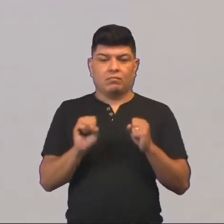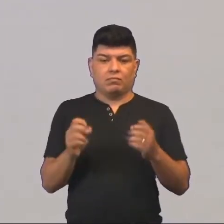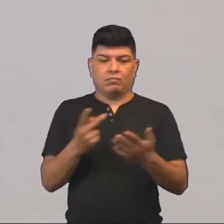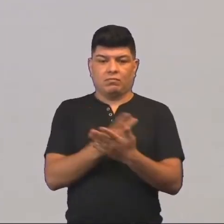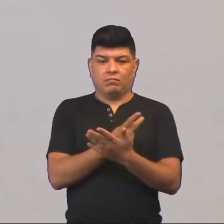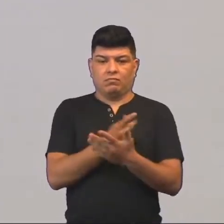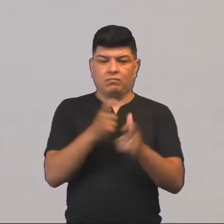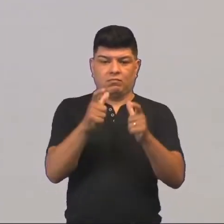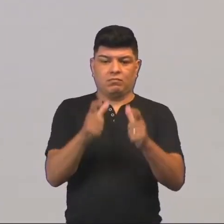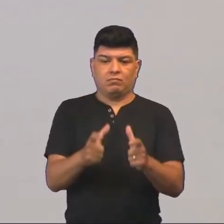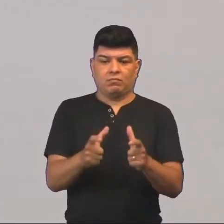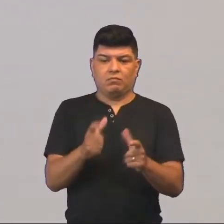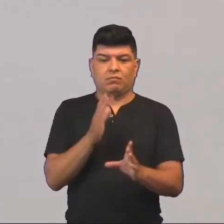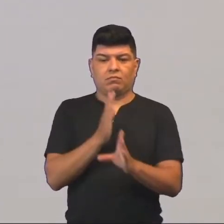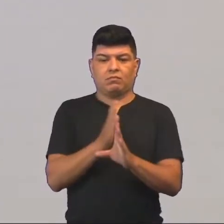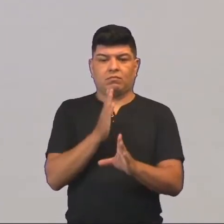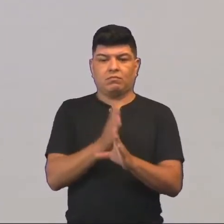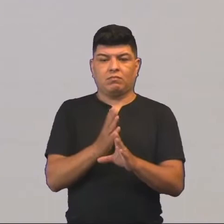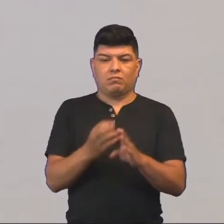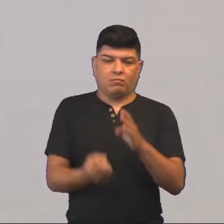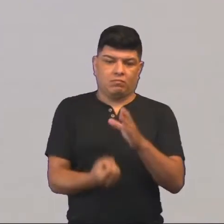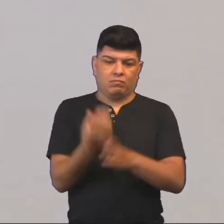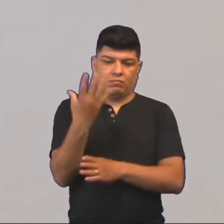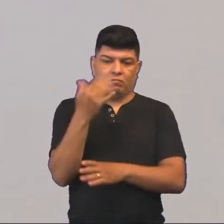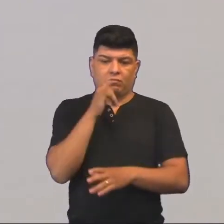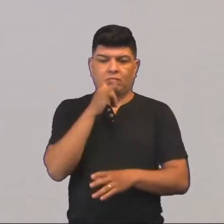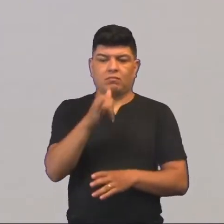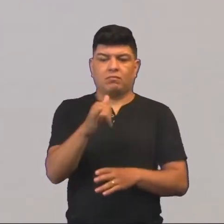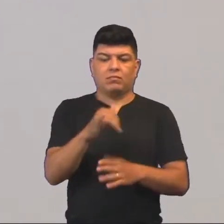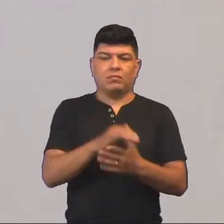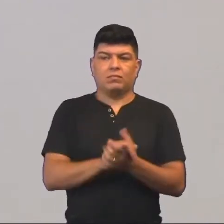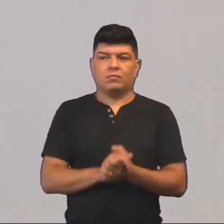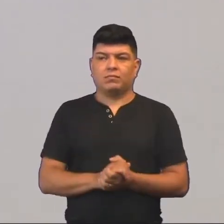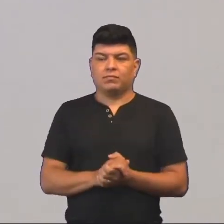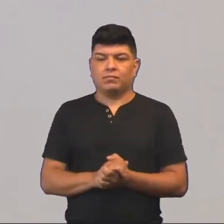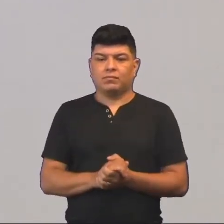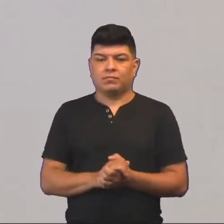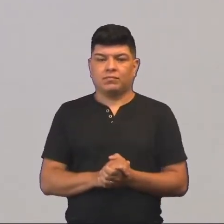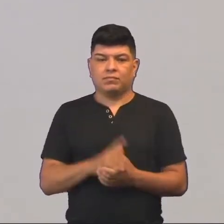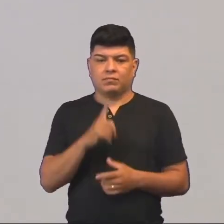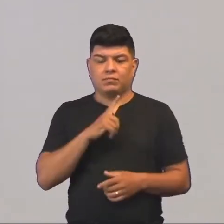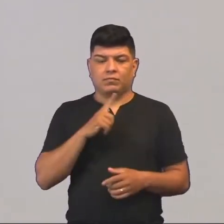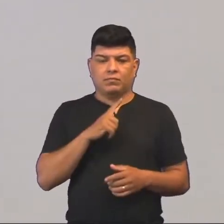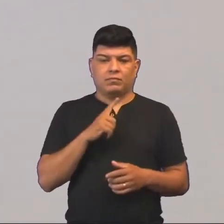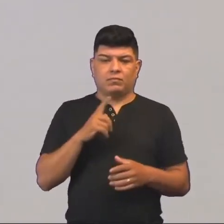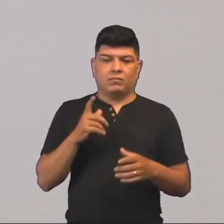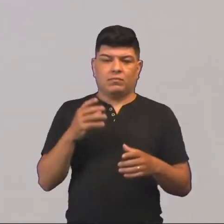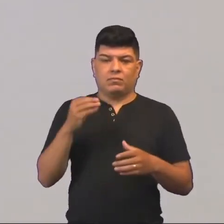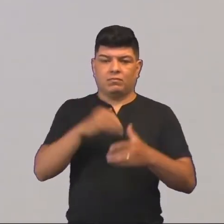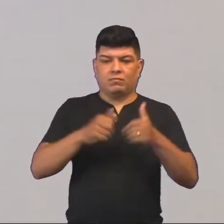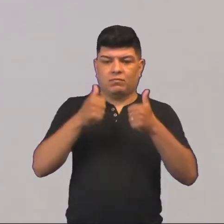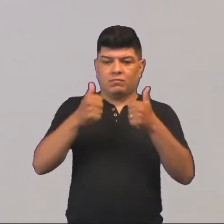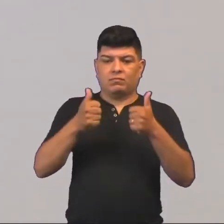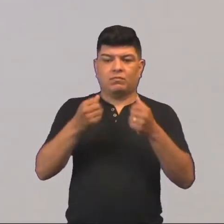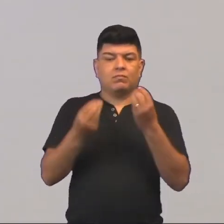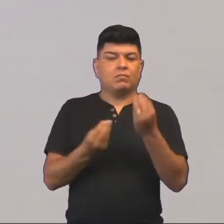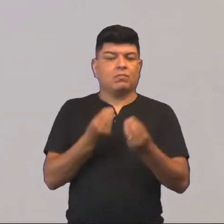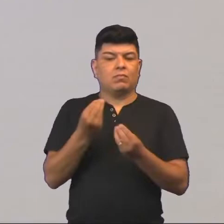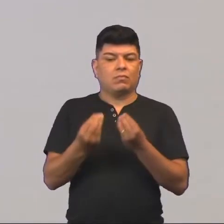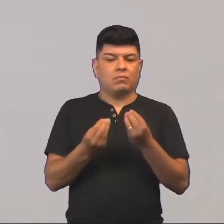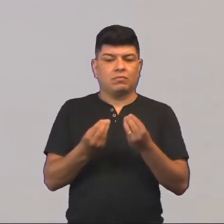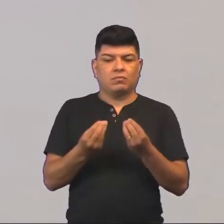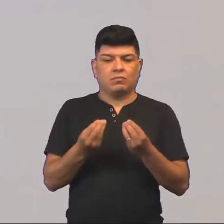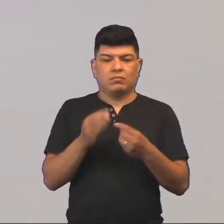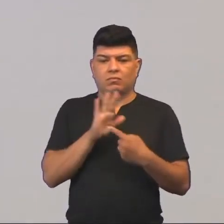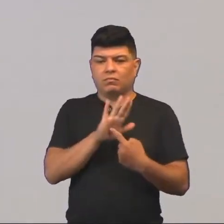no ambiente em virtude da produção dessa energia. E nós temos aí dentro dos pontos positivos como que ela pode